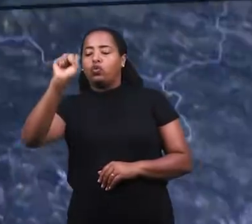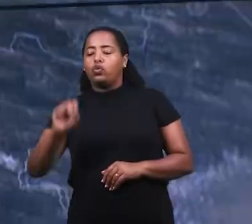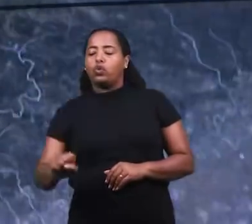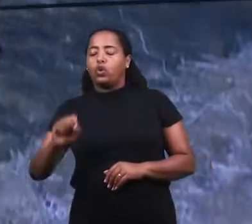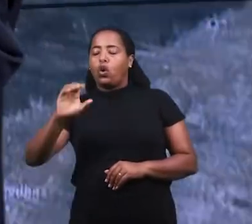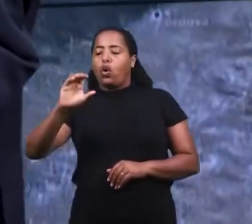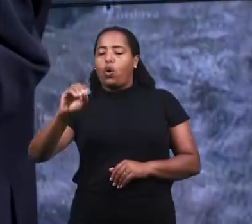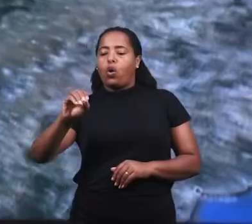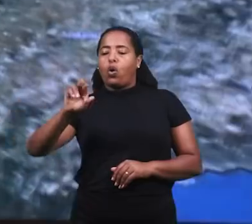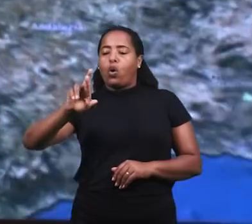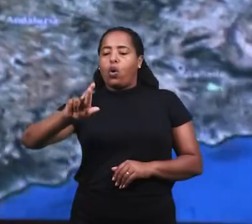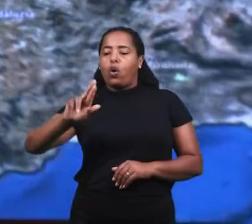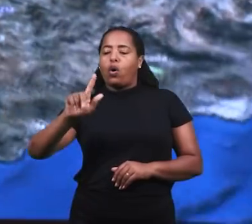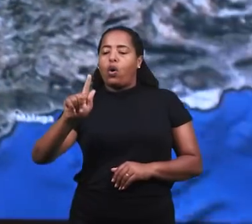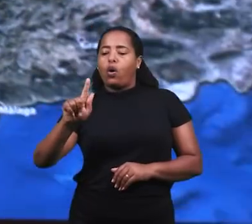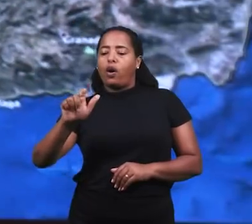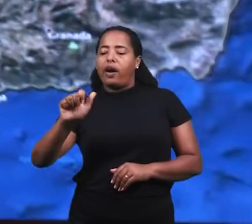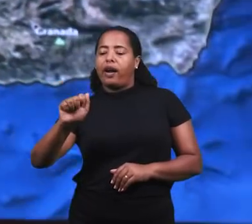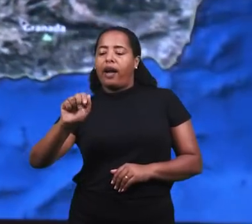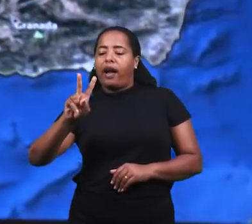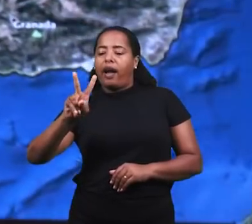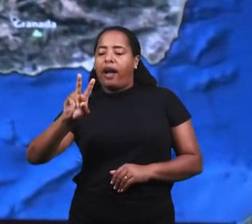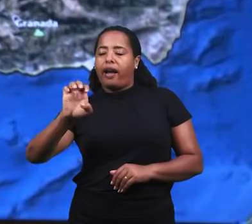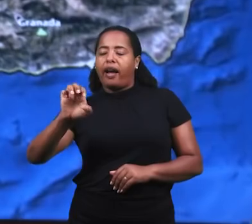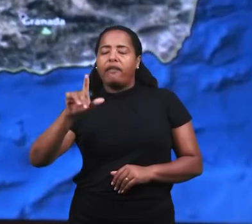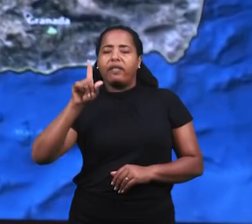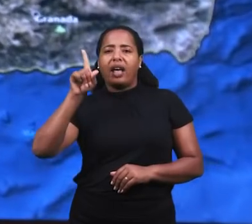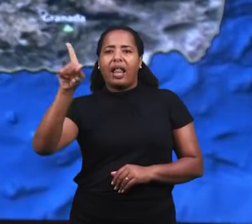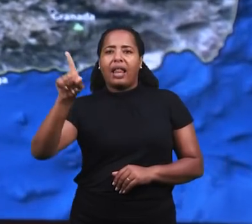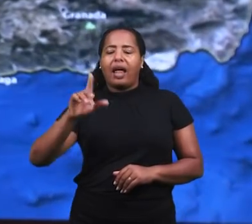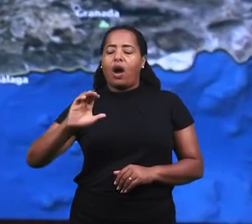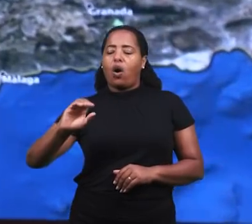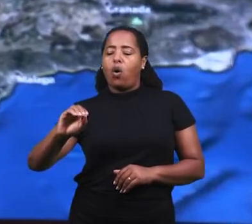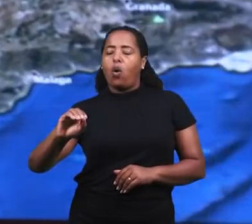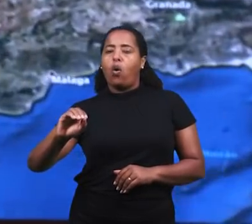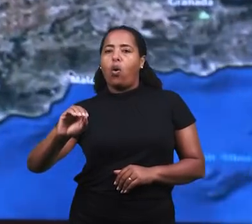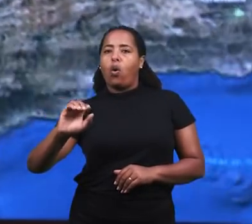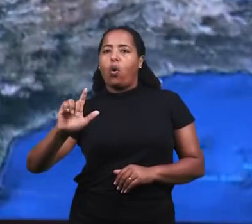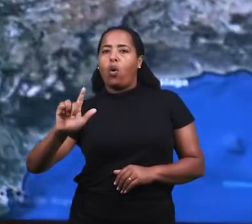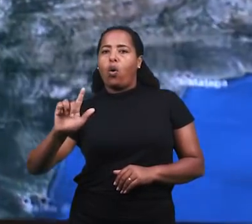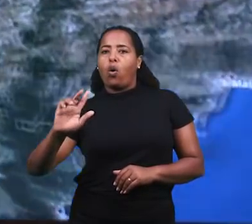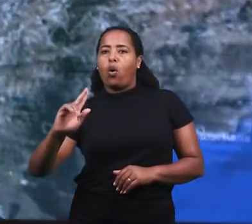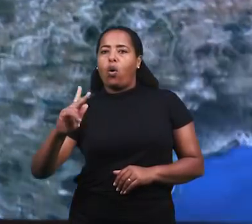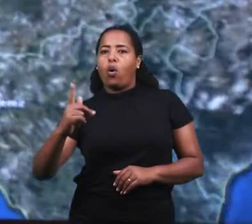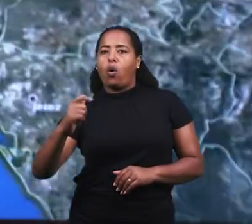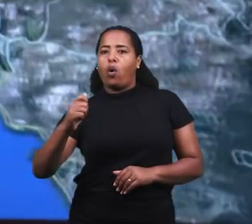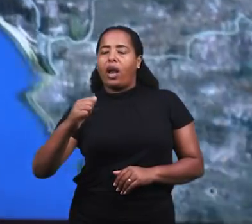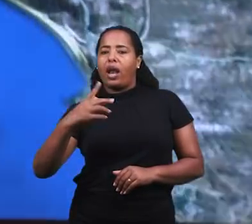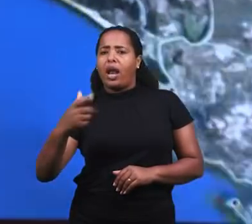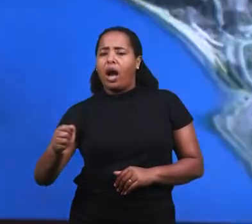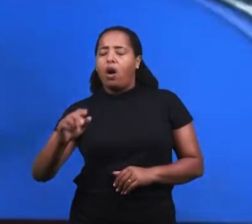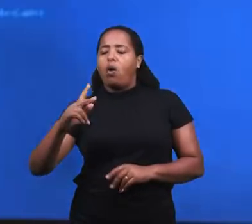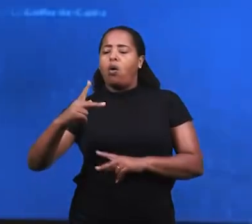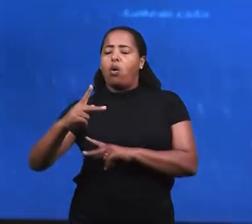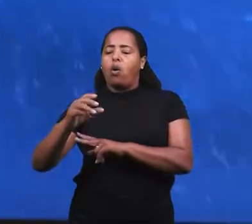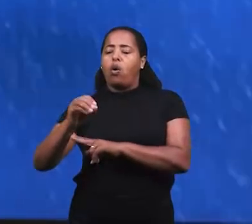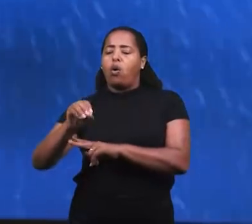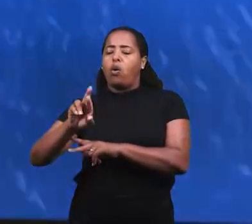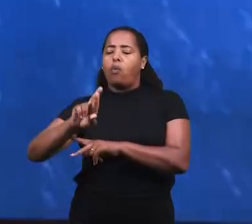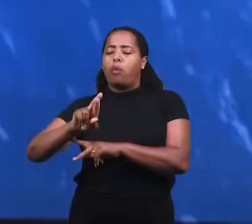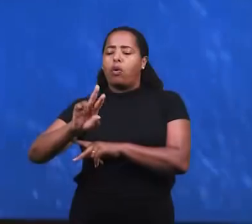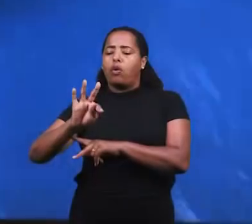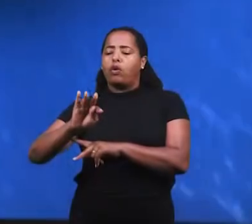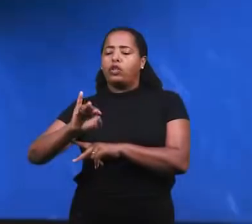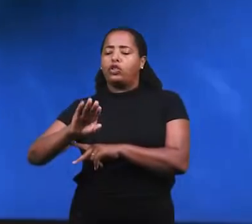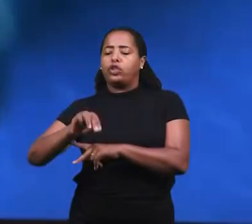e nós vamos lá para o sul, para a região do Algarve. O Algarve é onde nós temos a nossa igreja lá em Olhão.